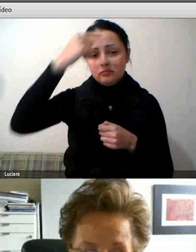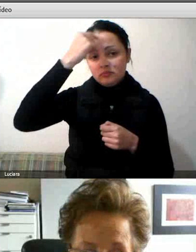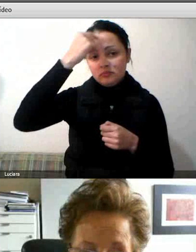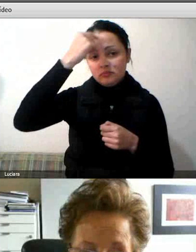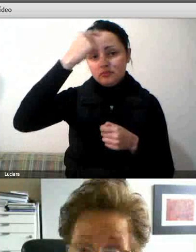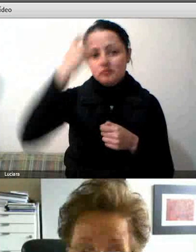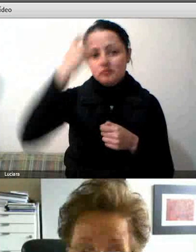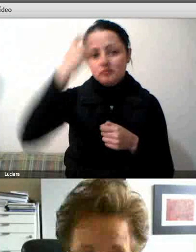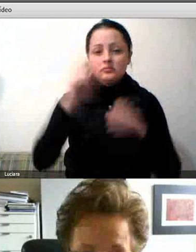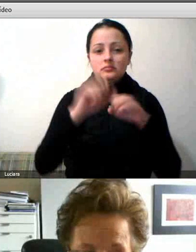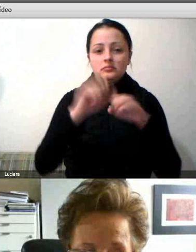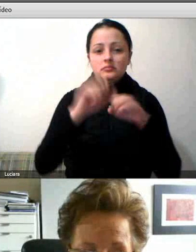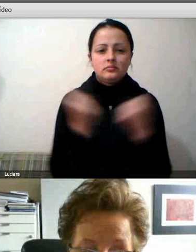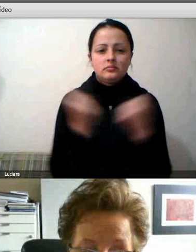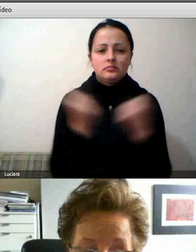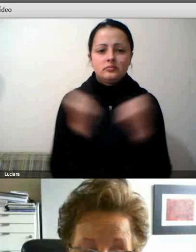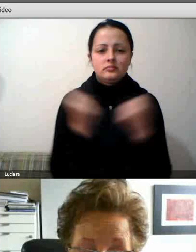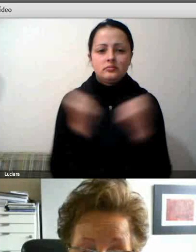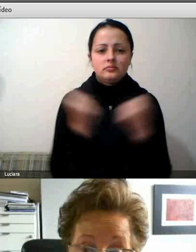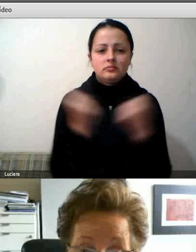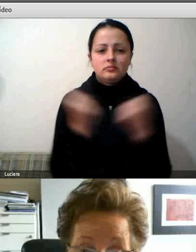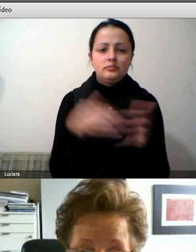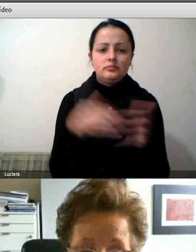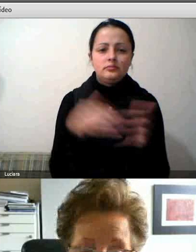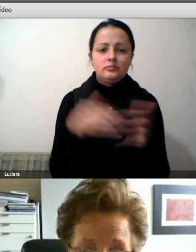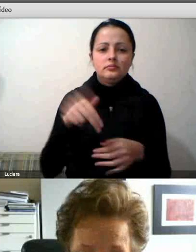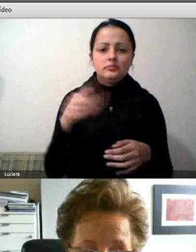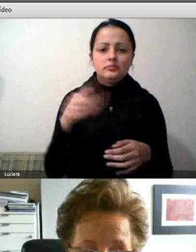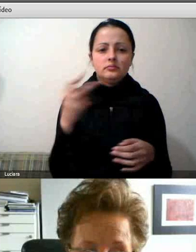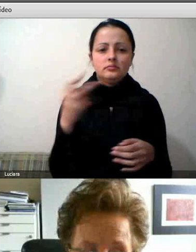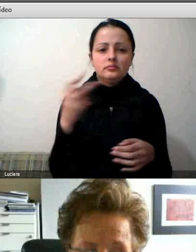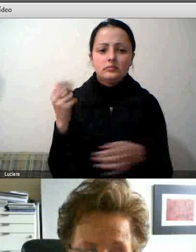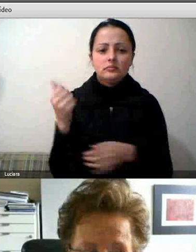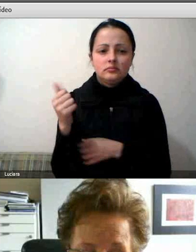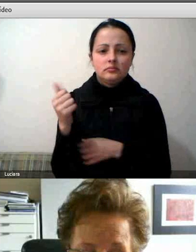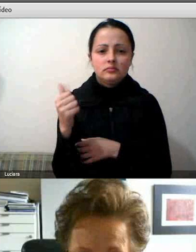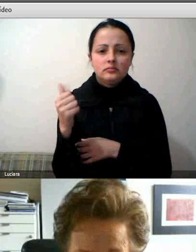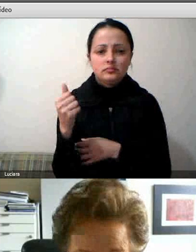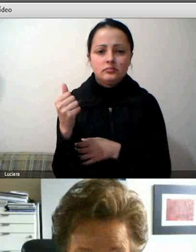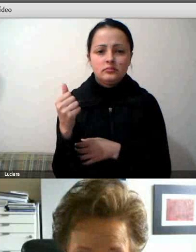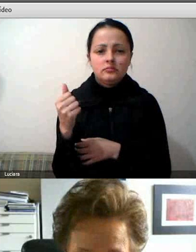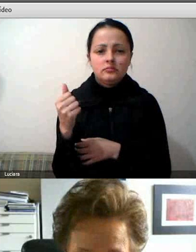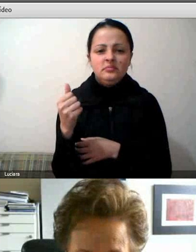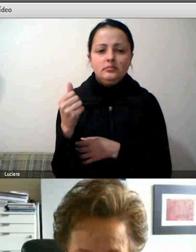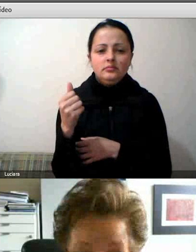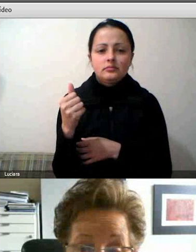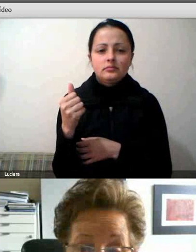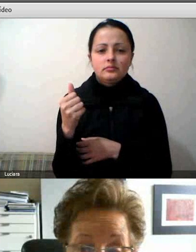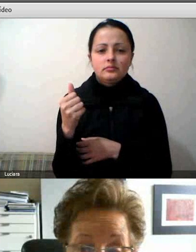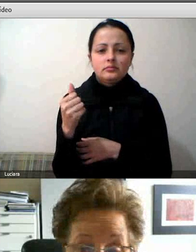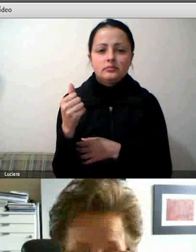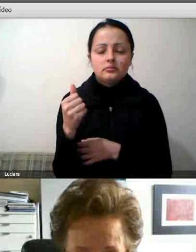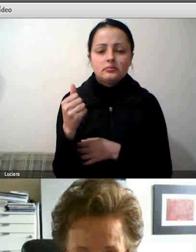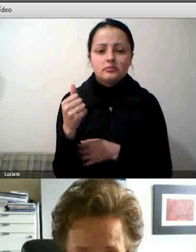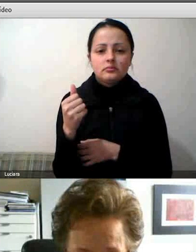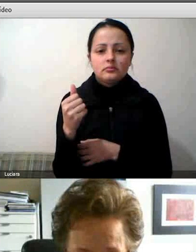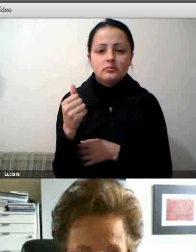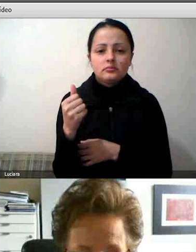parceria com o consórcio de universidades, ao menos um seminário organizado até novembro de 2011. Este ano